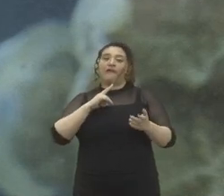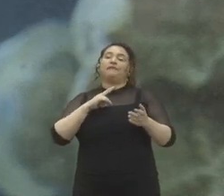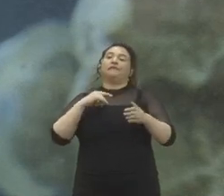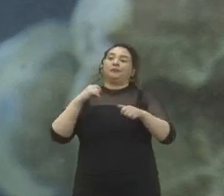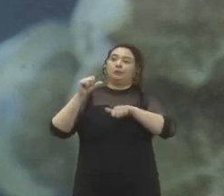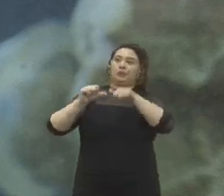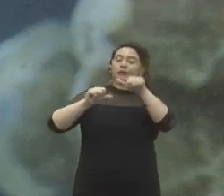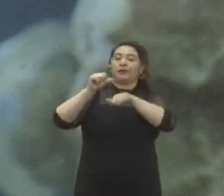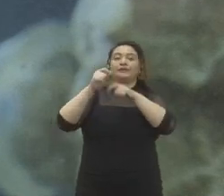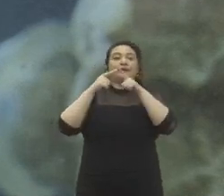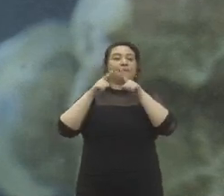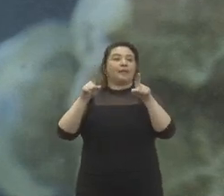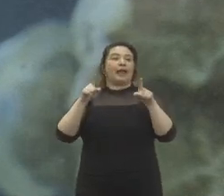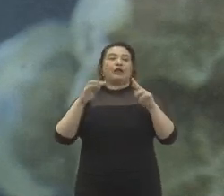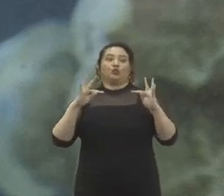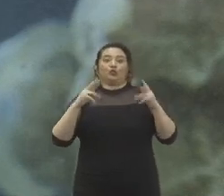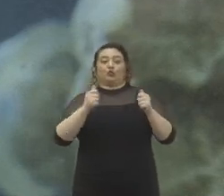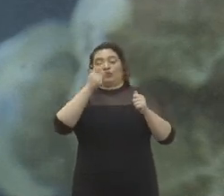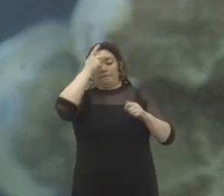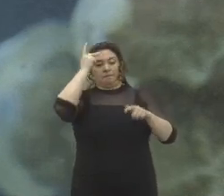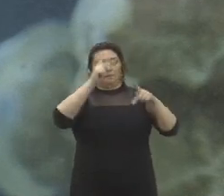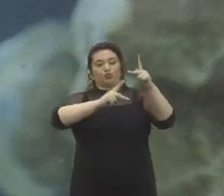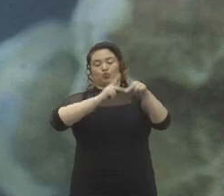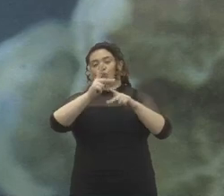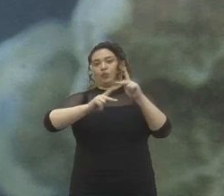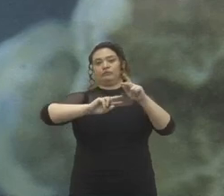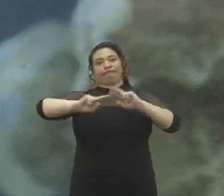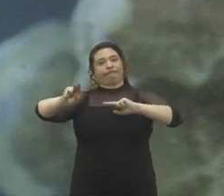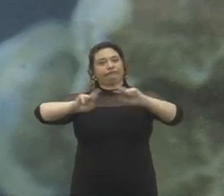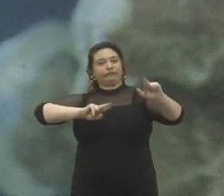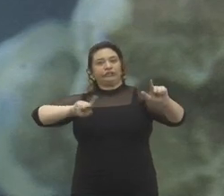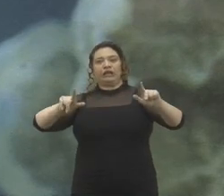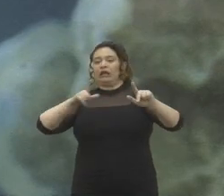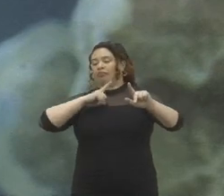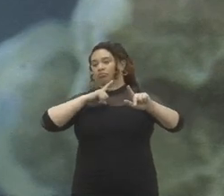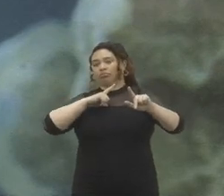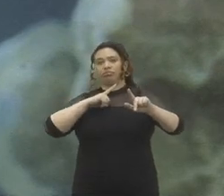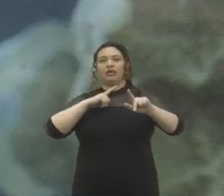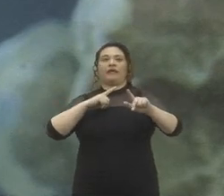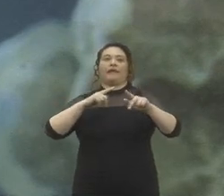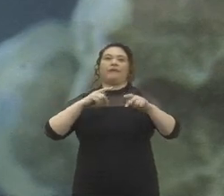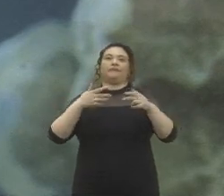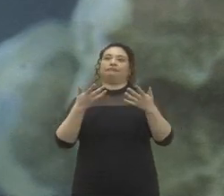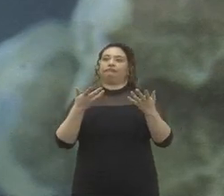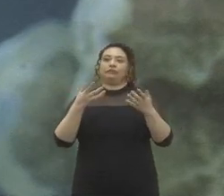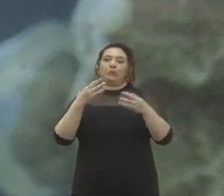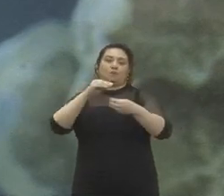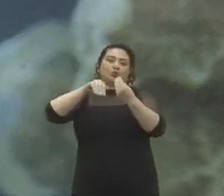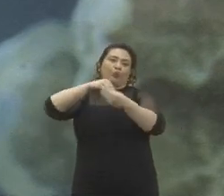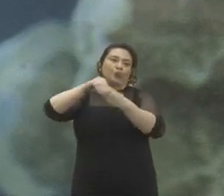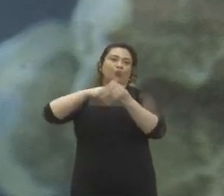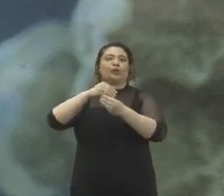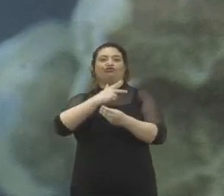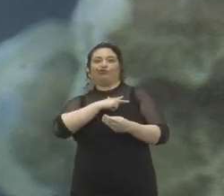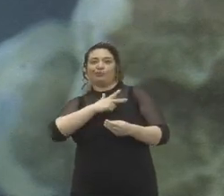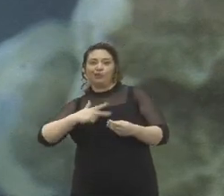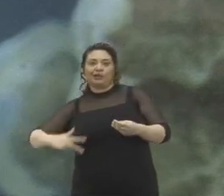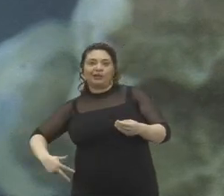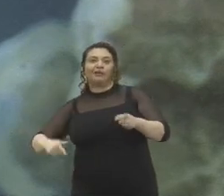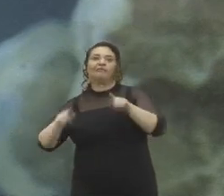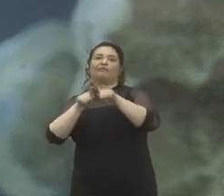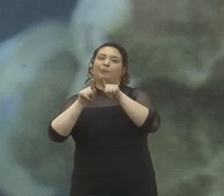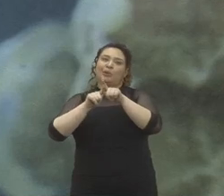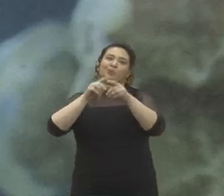deixou toda uma geração tem várias eh pessoas de origem assim híbrida né digamos e esse professor lá de